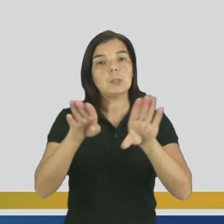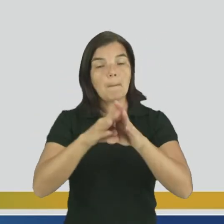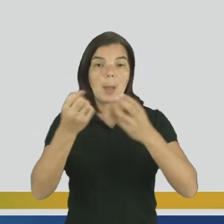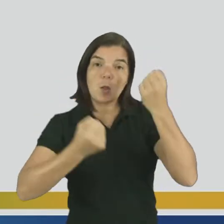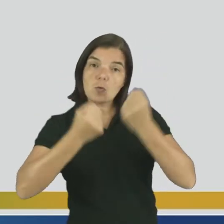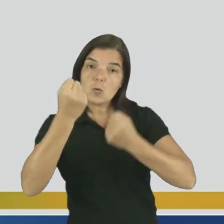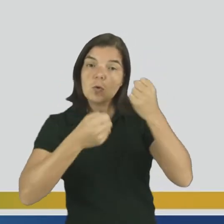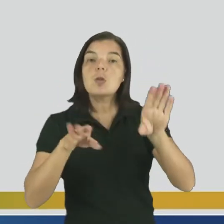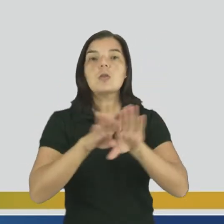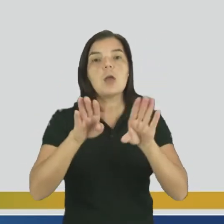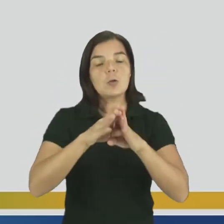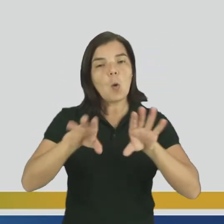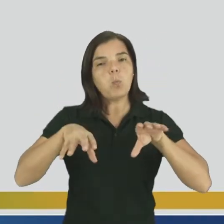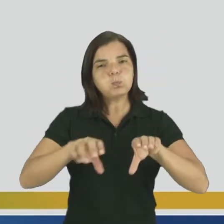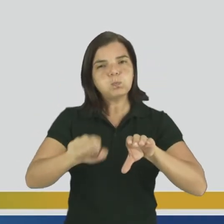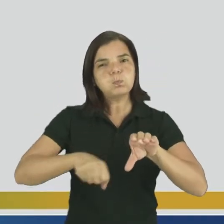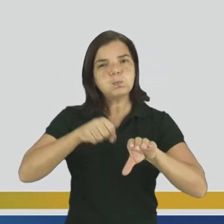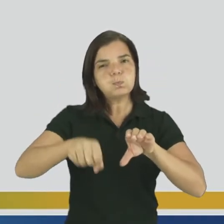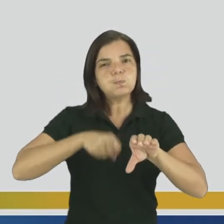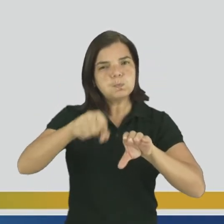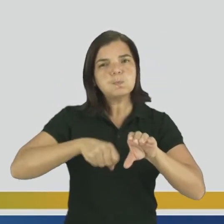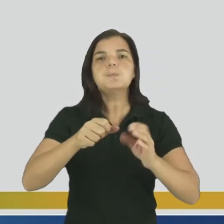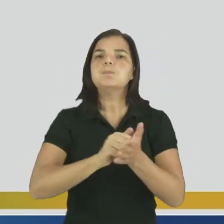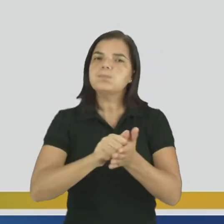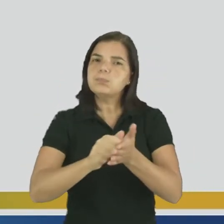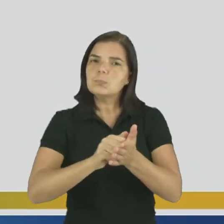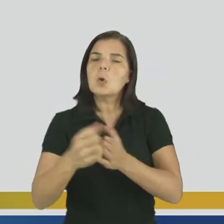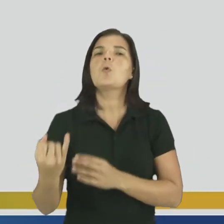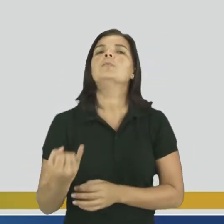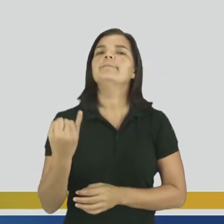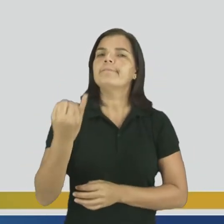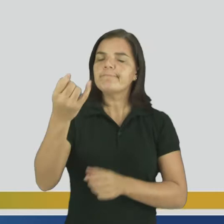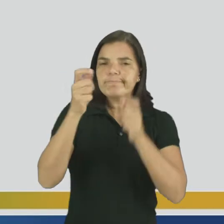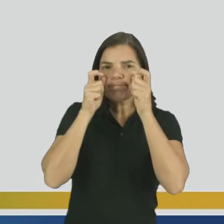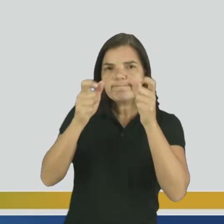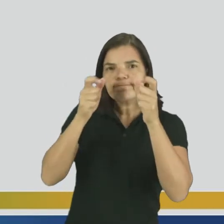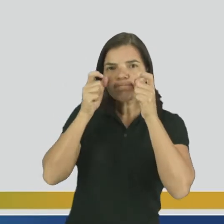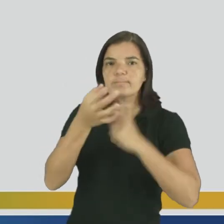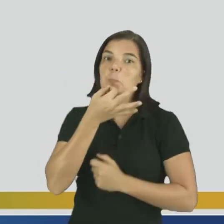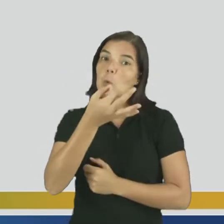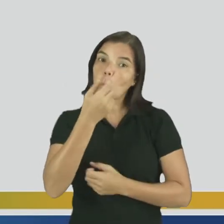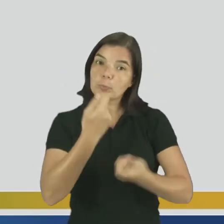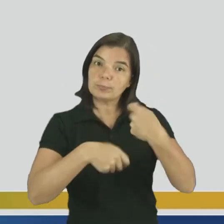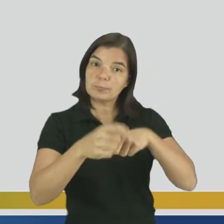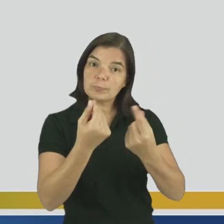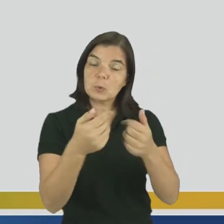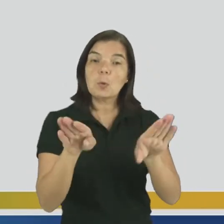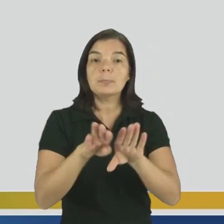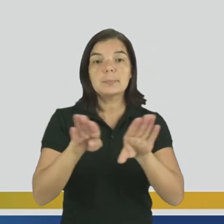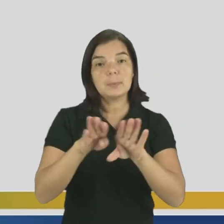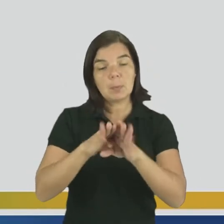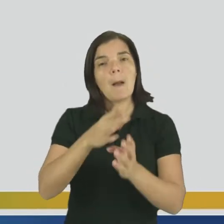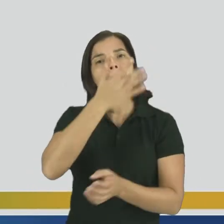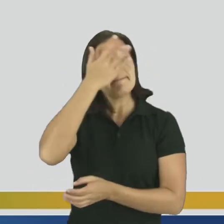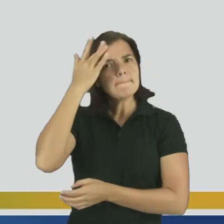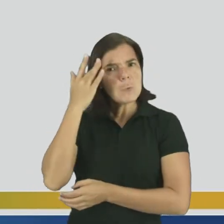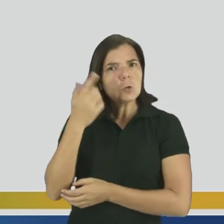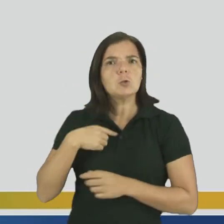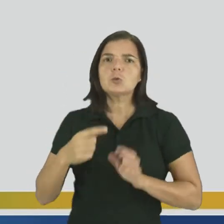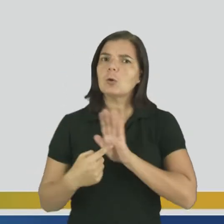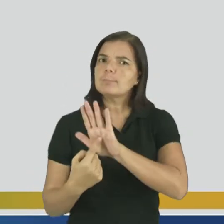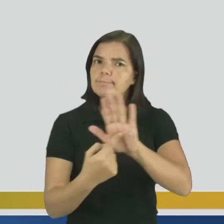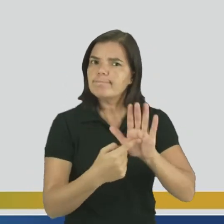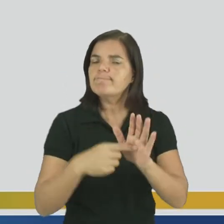automobilística, e a borracha vai ser um produto extremamente interessante do ponto de vista econômico. E, portanto, muitas pessoas estão